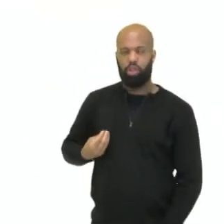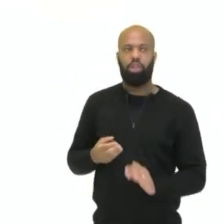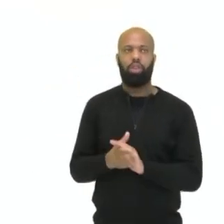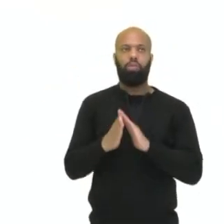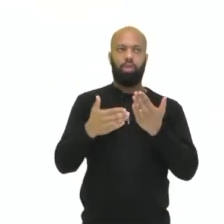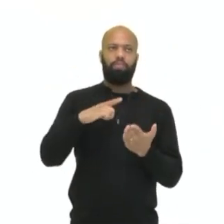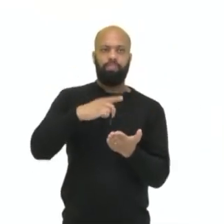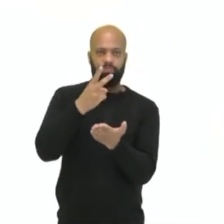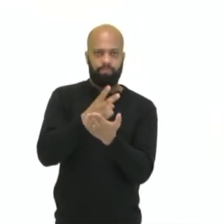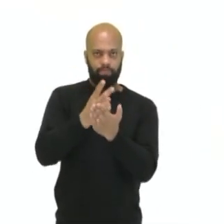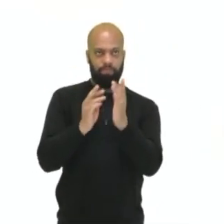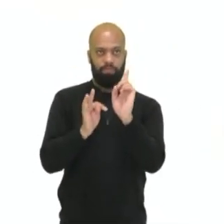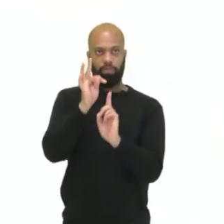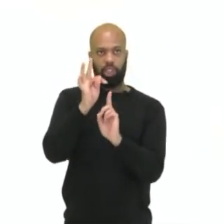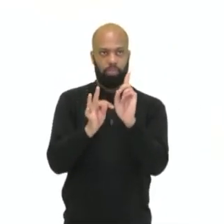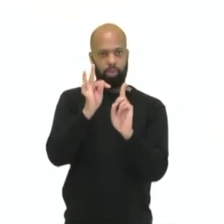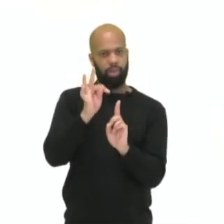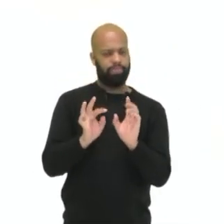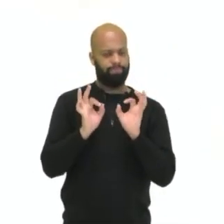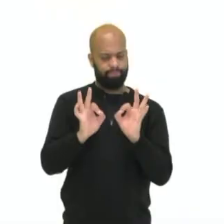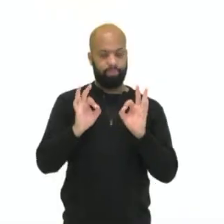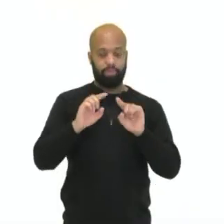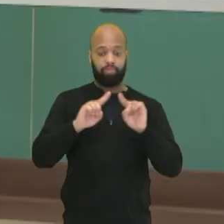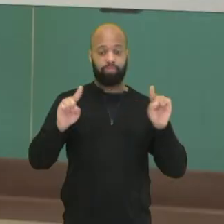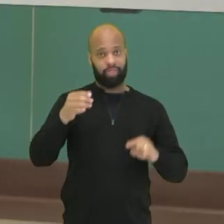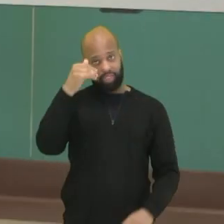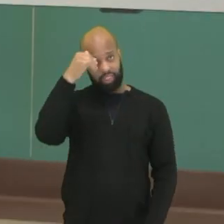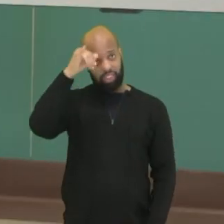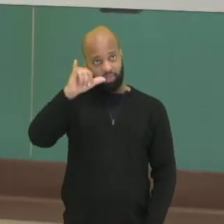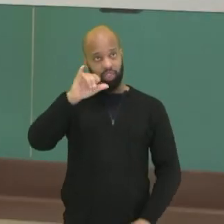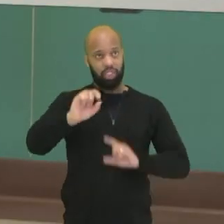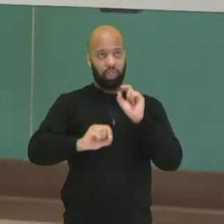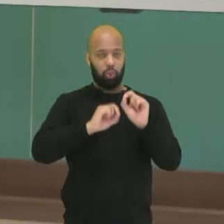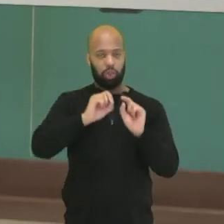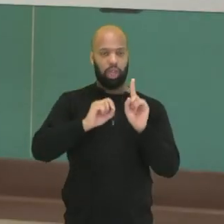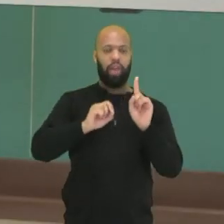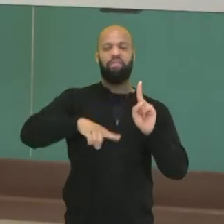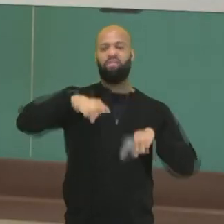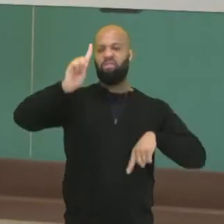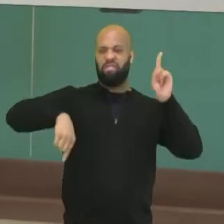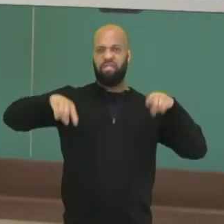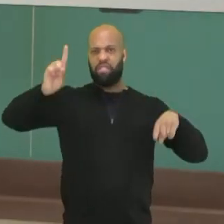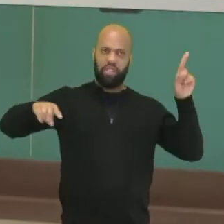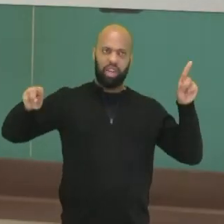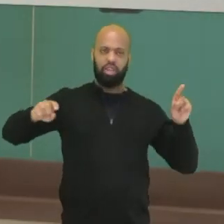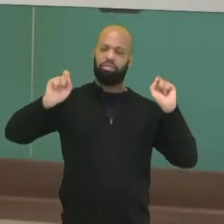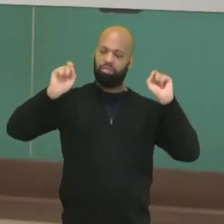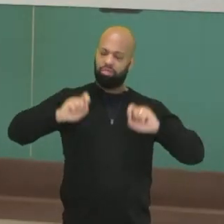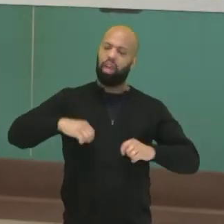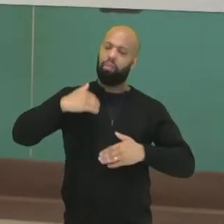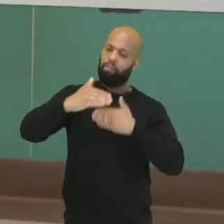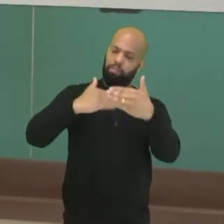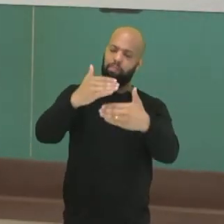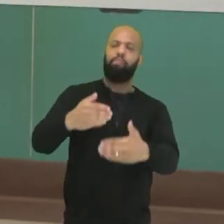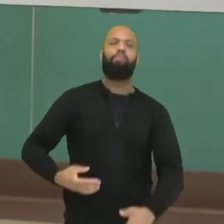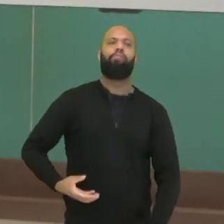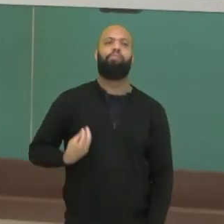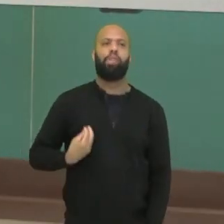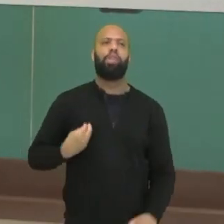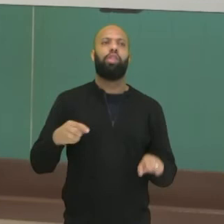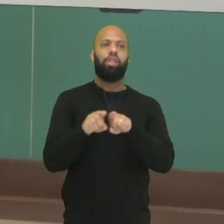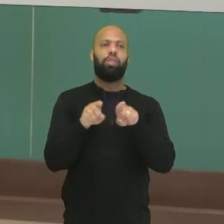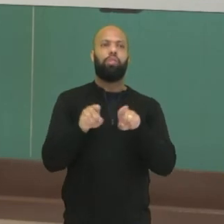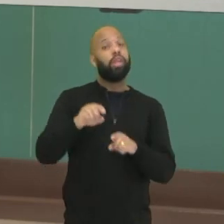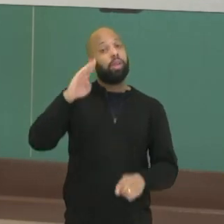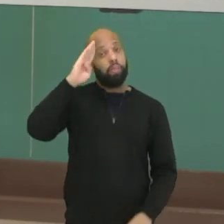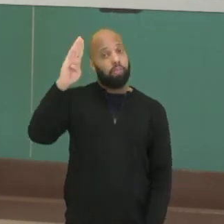mantém essas temperaturas médias globais, evitando que haja grande amplitude térmica e possibilitando o desenvolvimento de seres vivos. Tá? Os principais